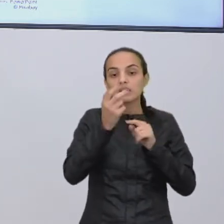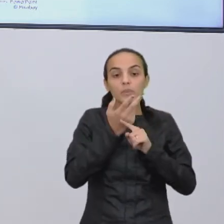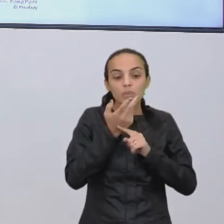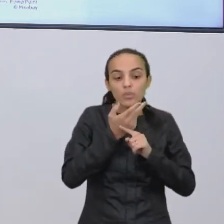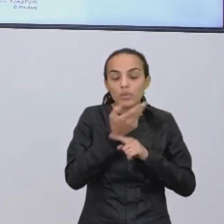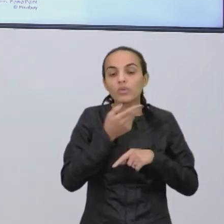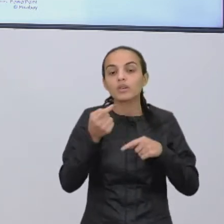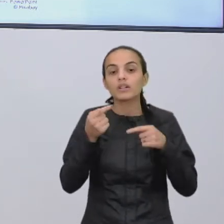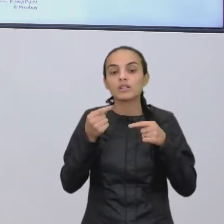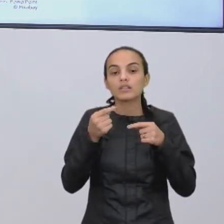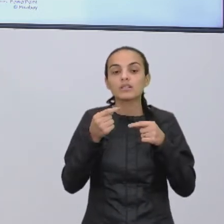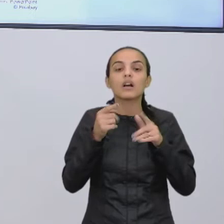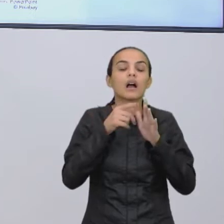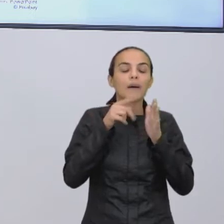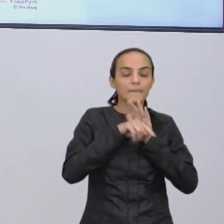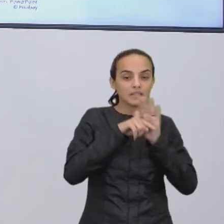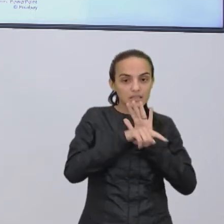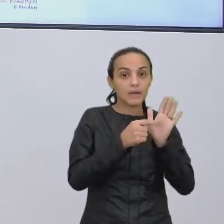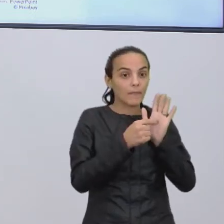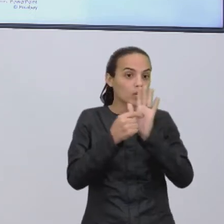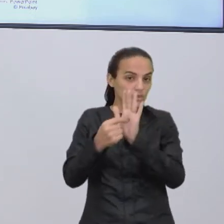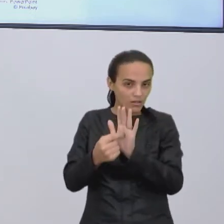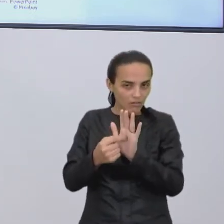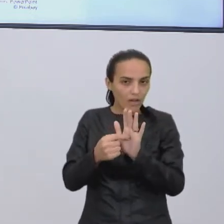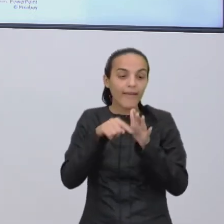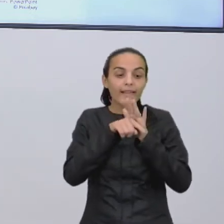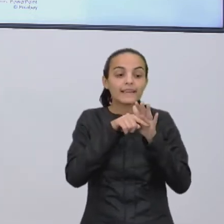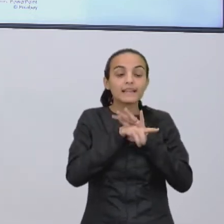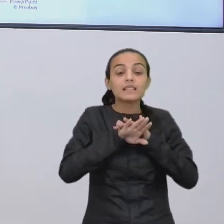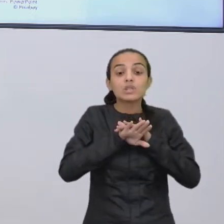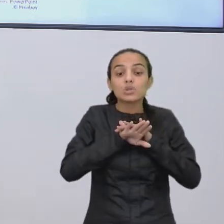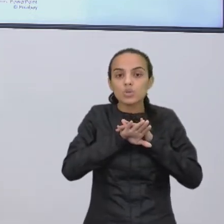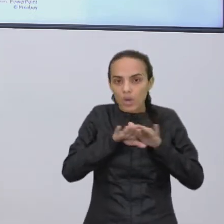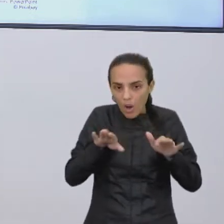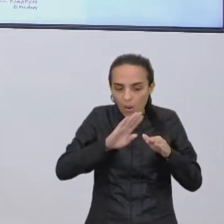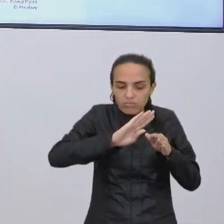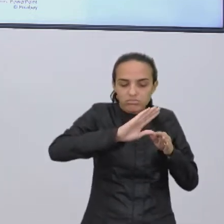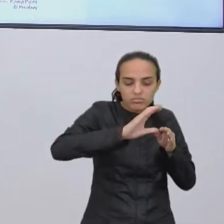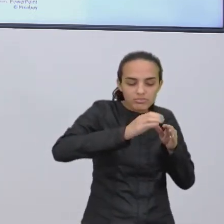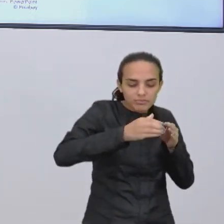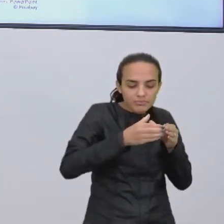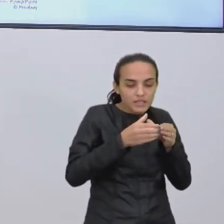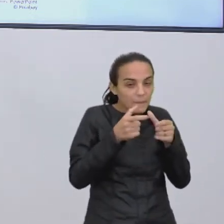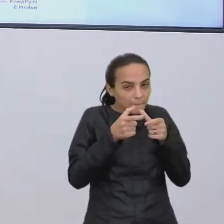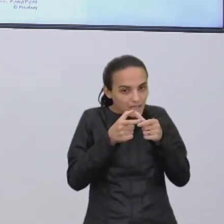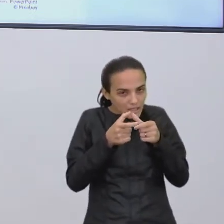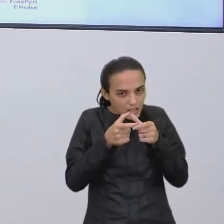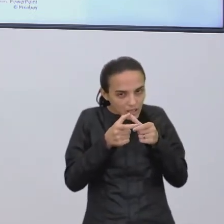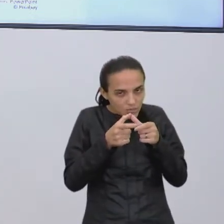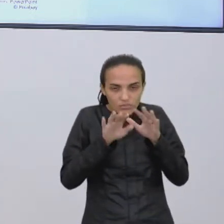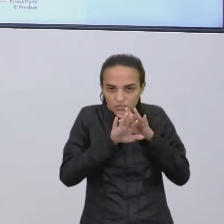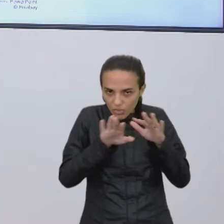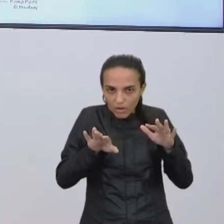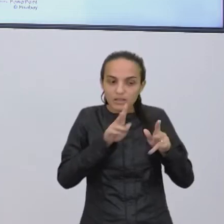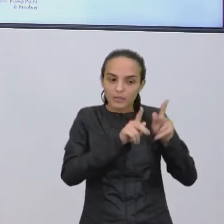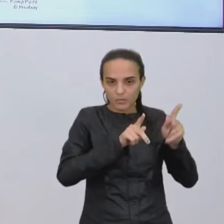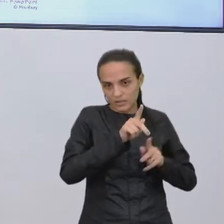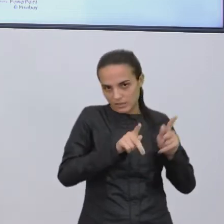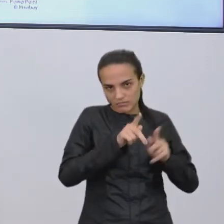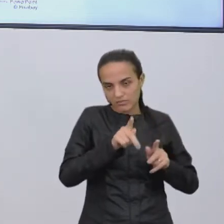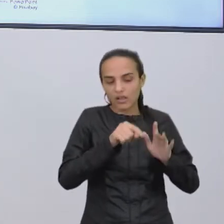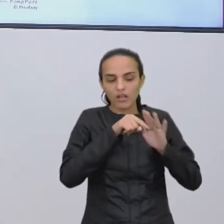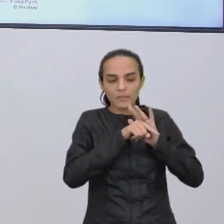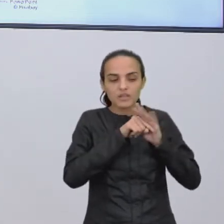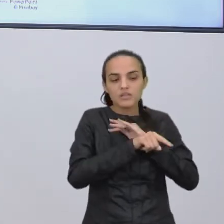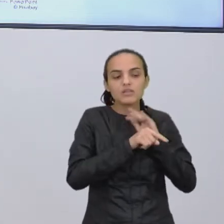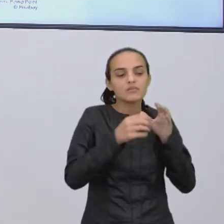vai, a pesquisa amostral, ela analisa apenas parte dessa população, um fragmento, ok? Então, na